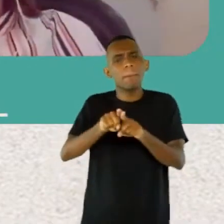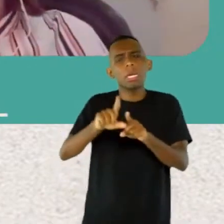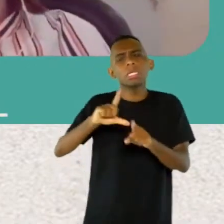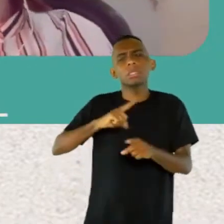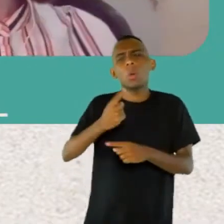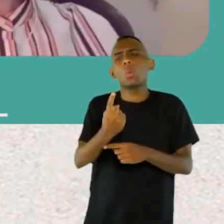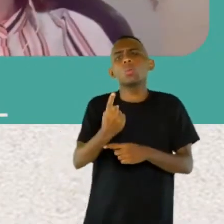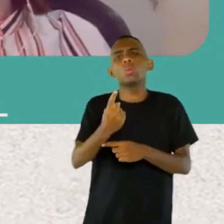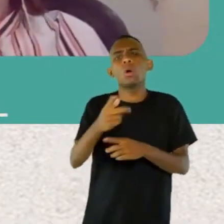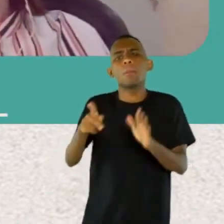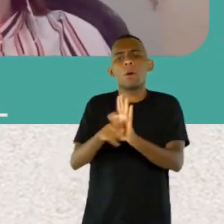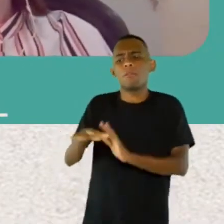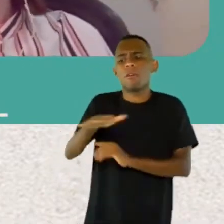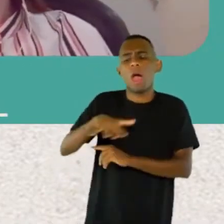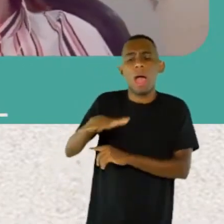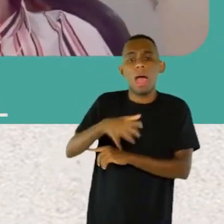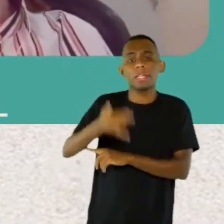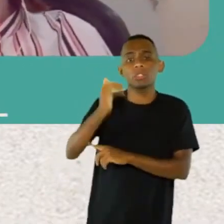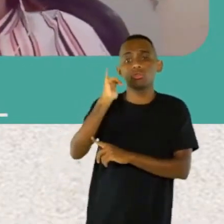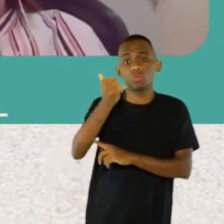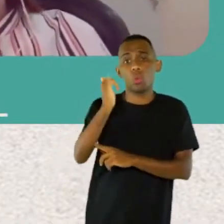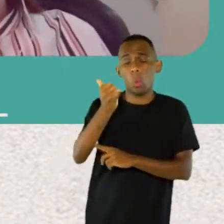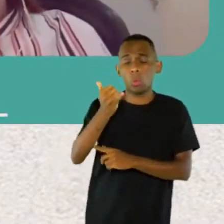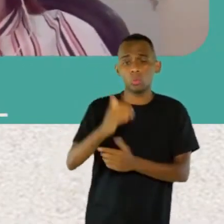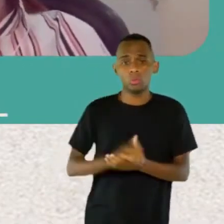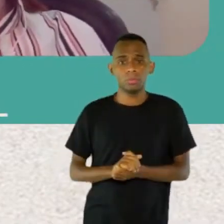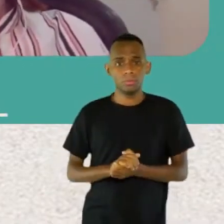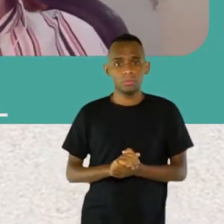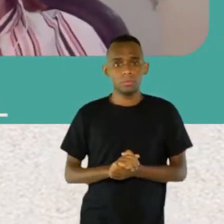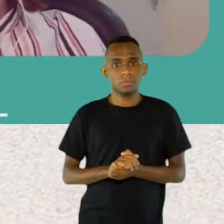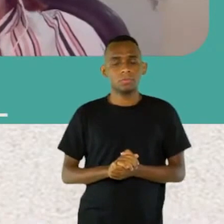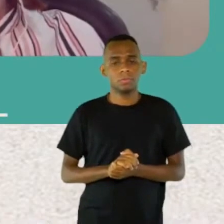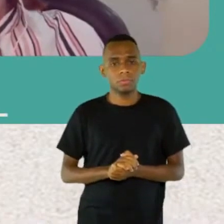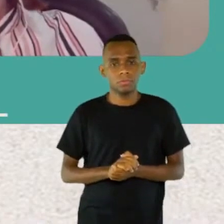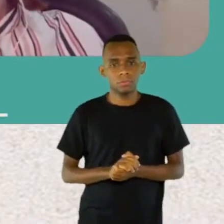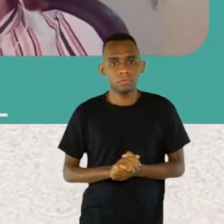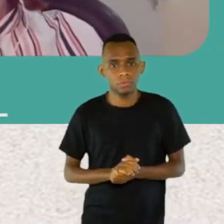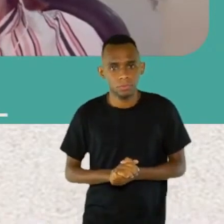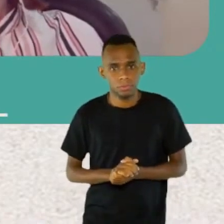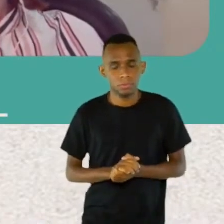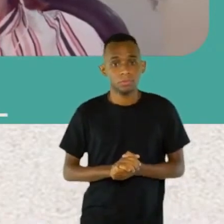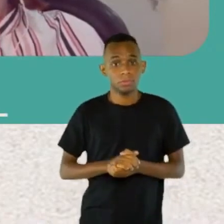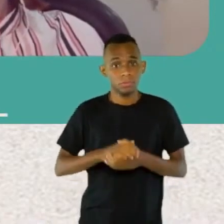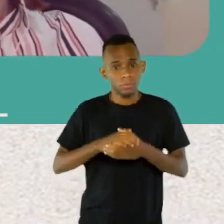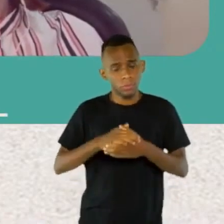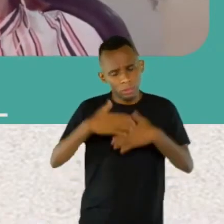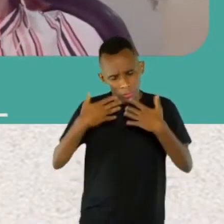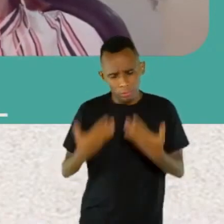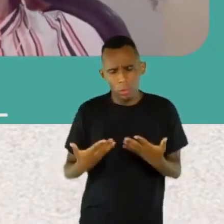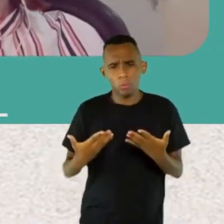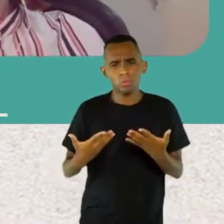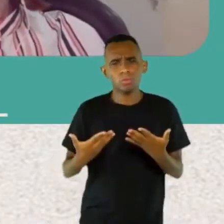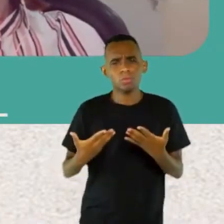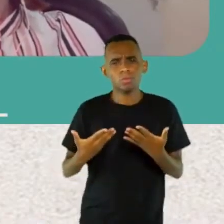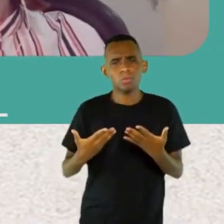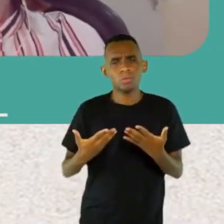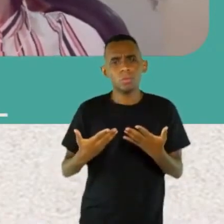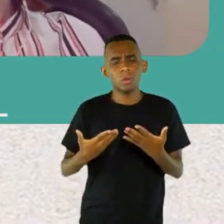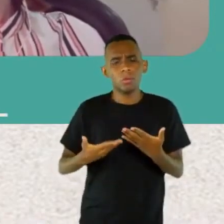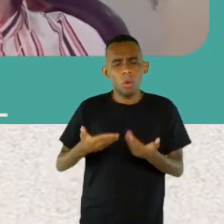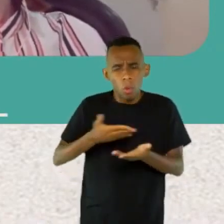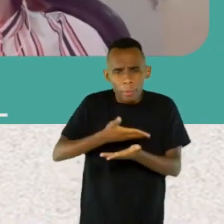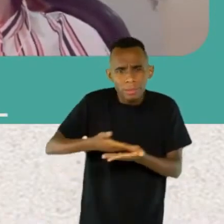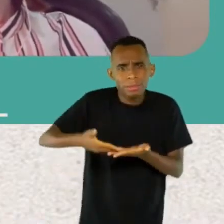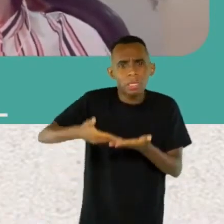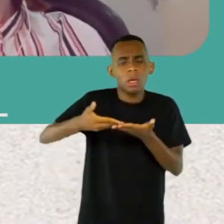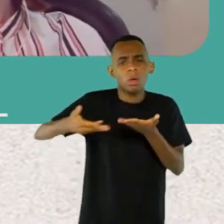Dessa. 13 é um número bom. Número bom. Bem, Patrícia, vamos então conversar